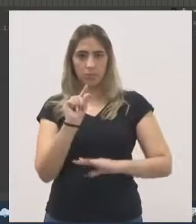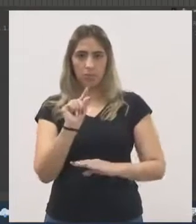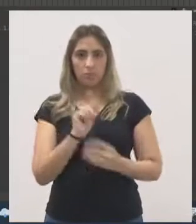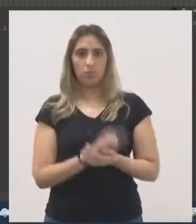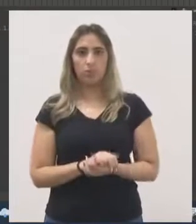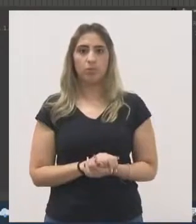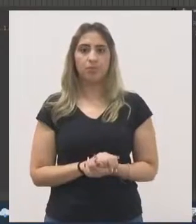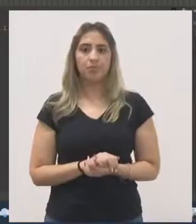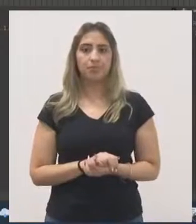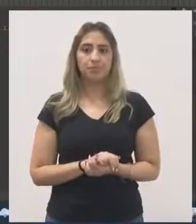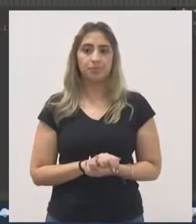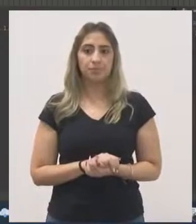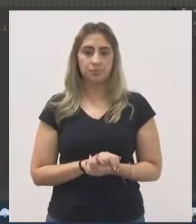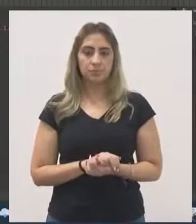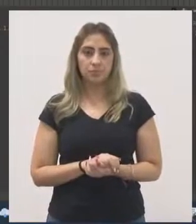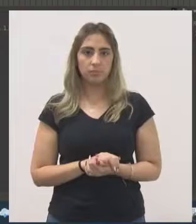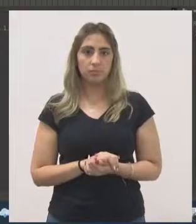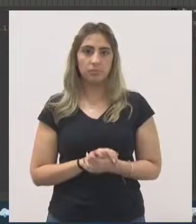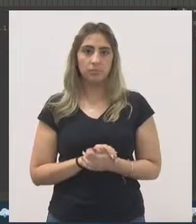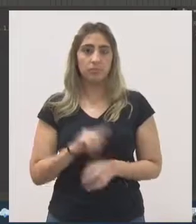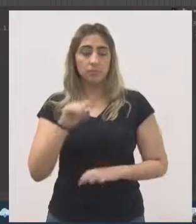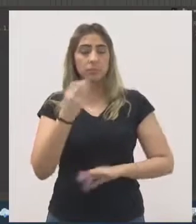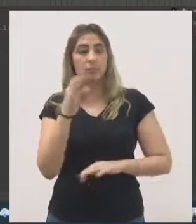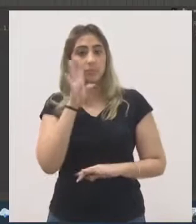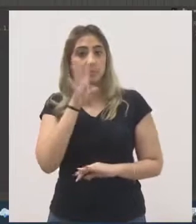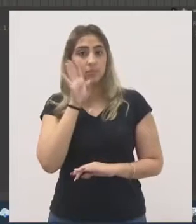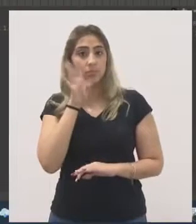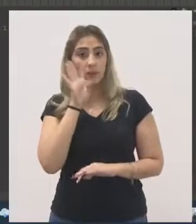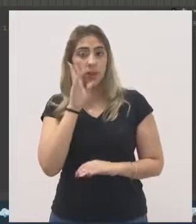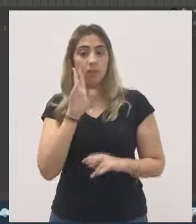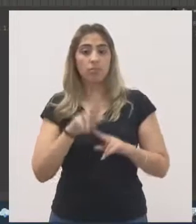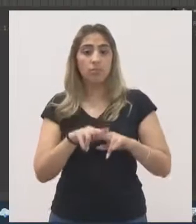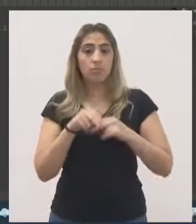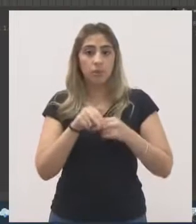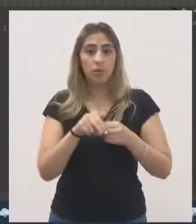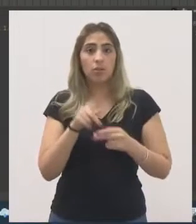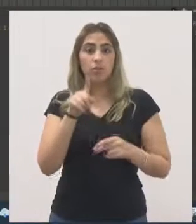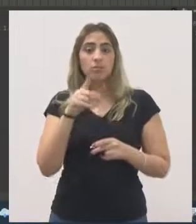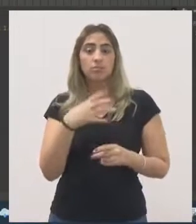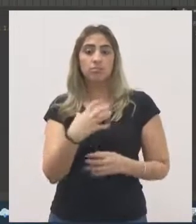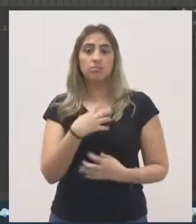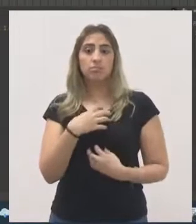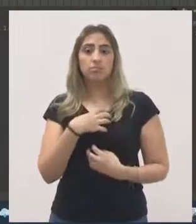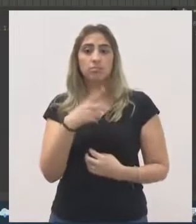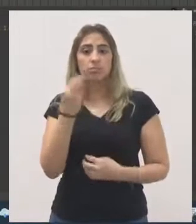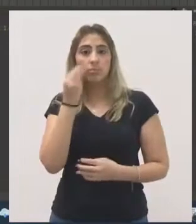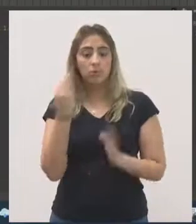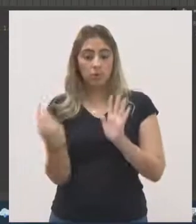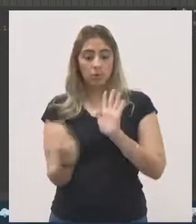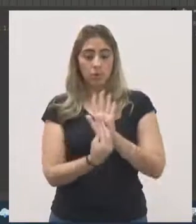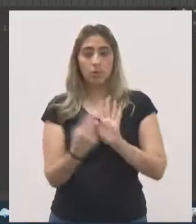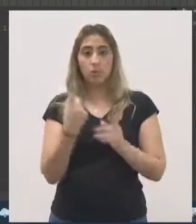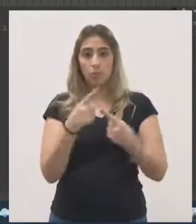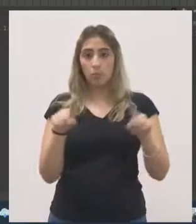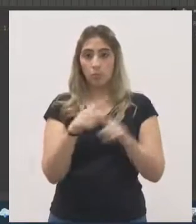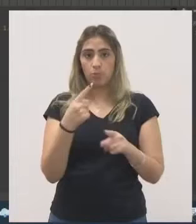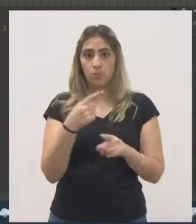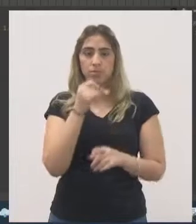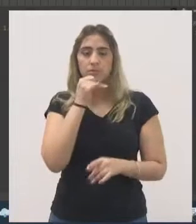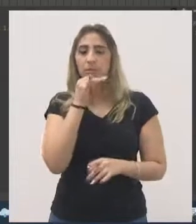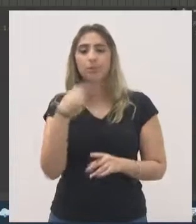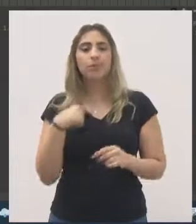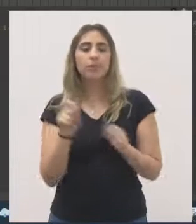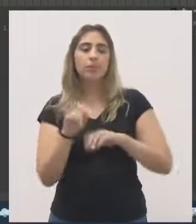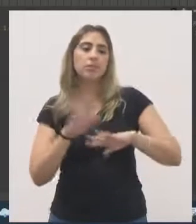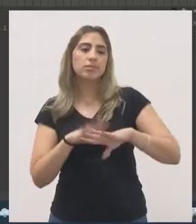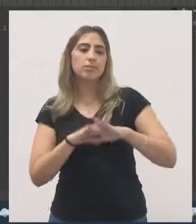a outra, certo? Isso é legal no caso de vocês inserirem uma música de fundo, né? Então, vocês vão